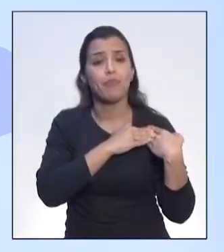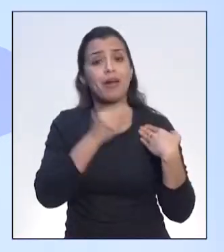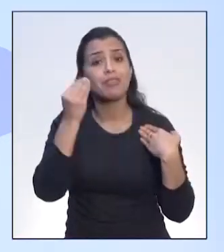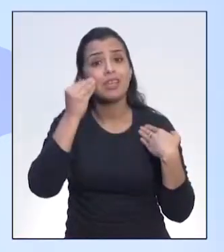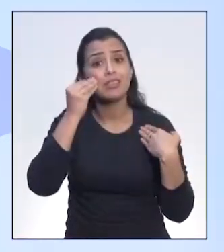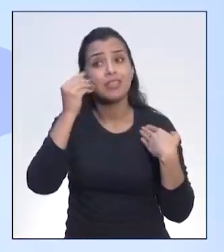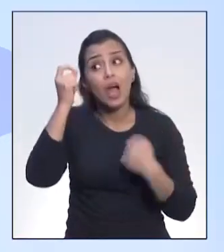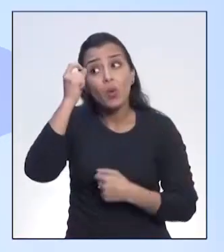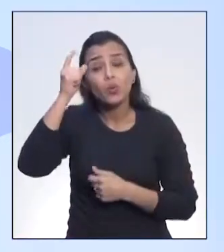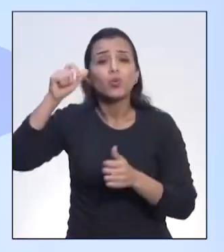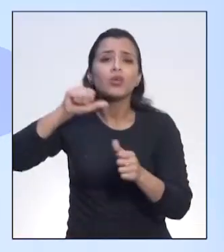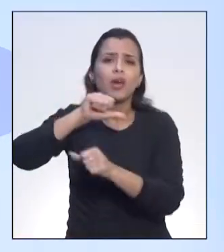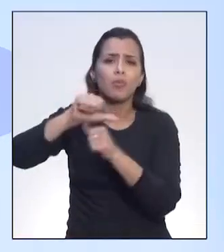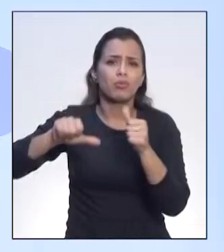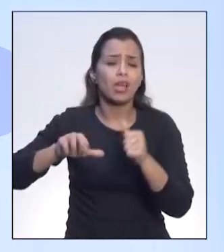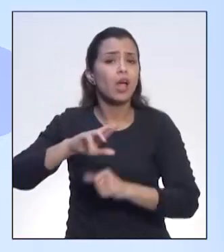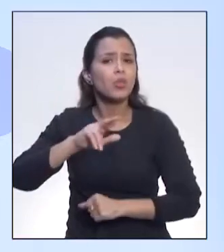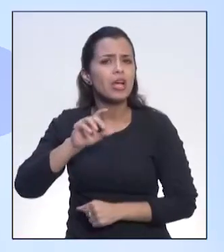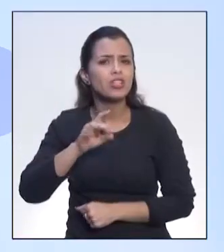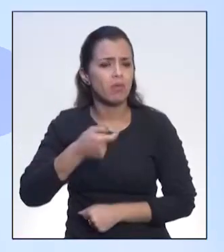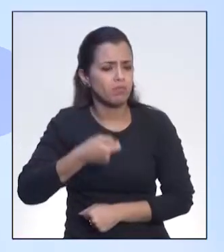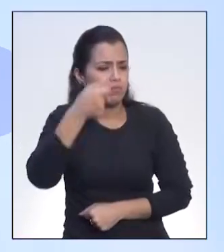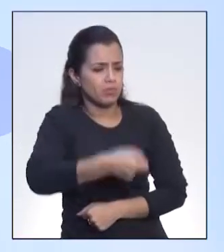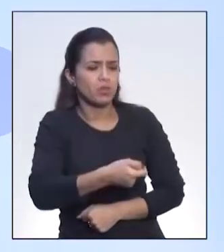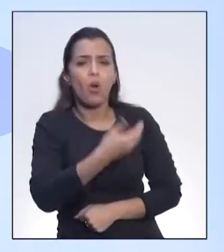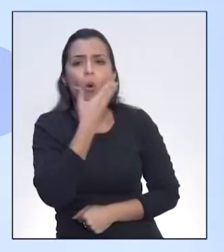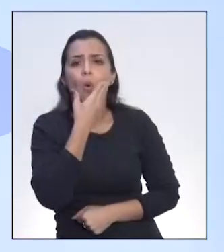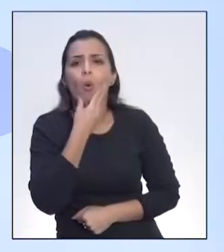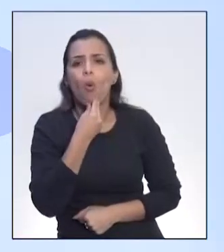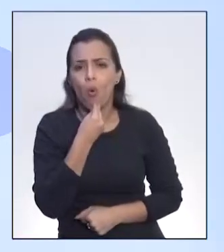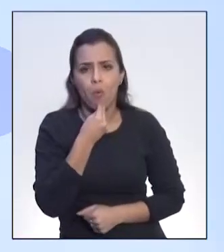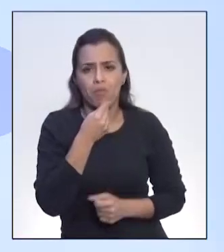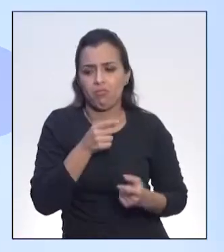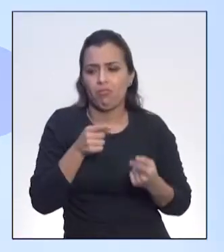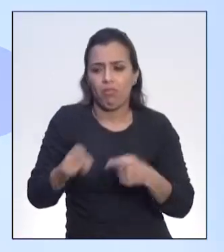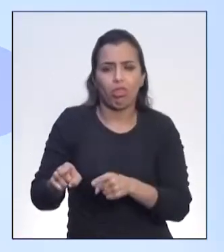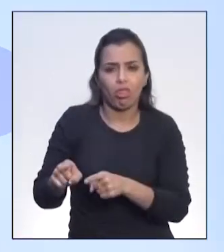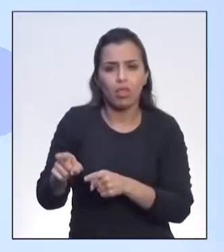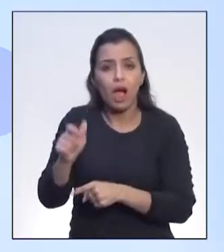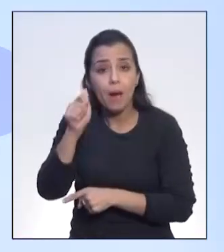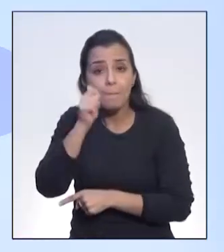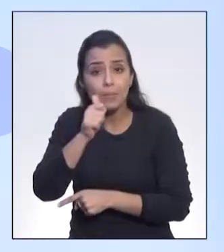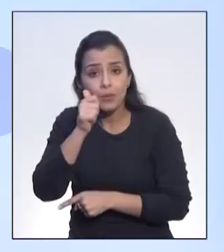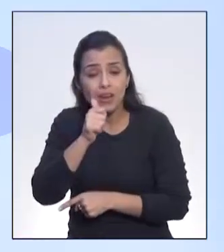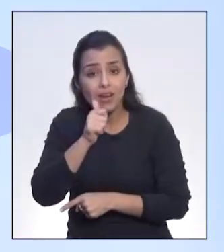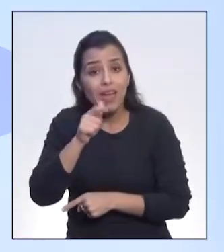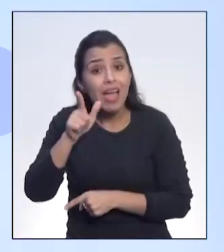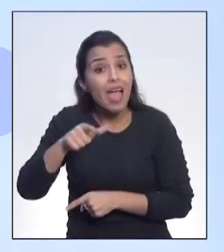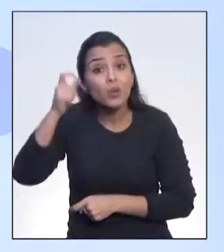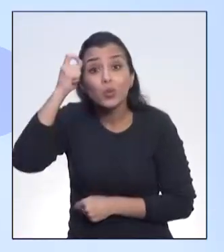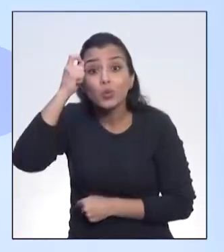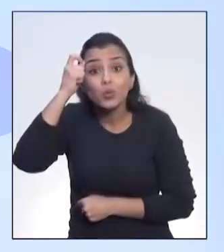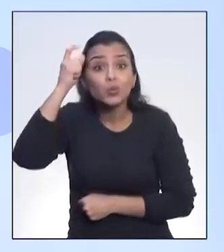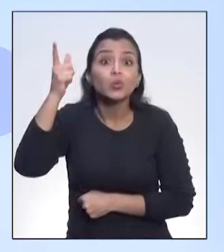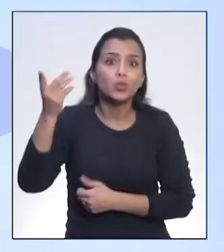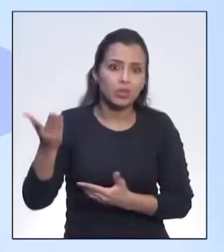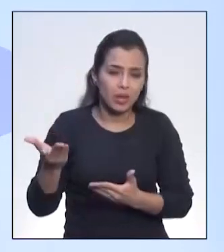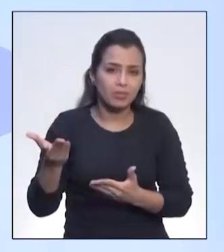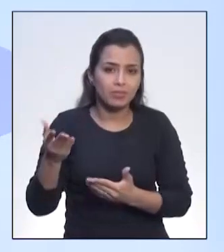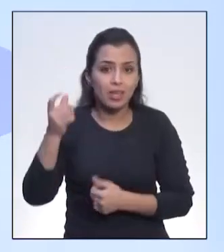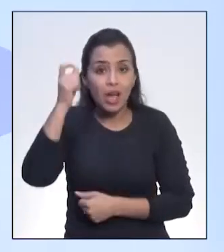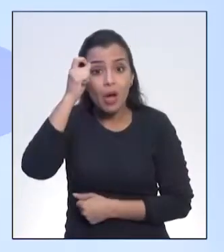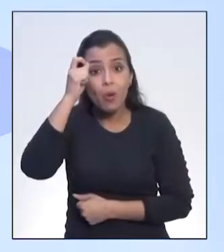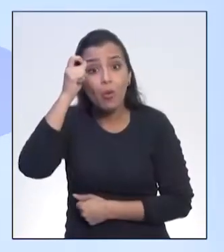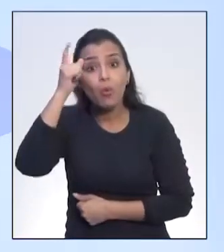Porque não é só a impunidade que leva os homens a cometerem atos de violência contra as mulheres. É uma questão da cultura. E essa